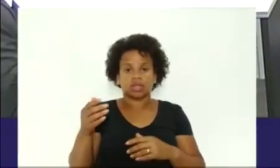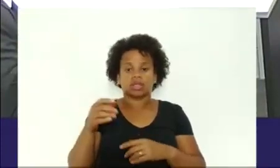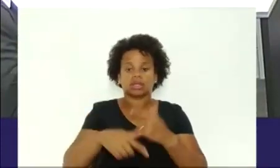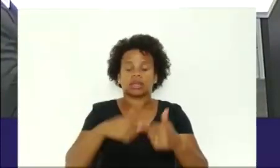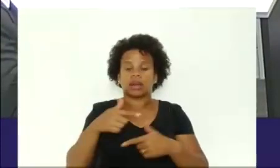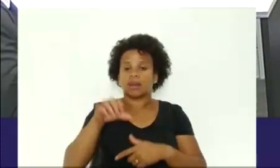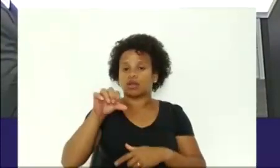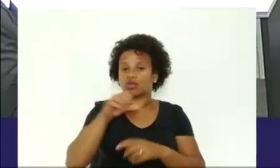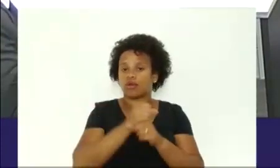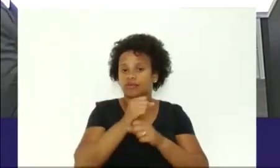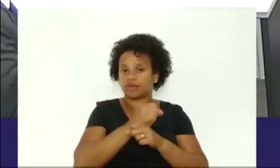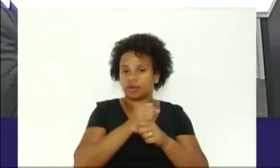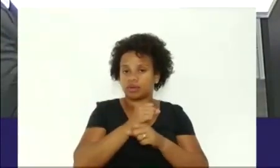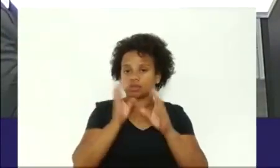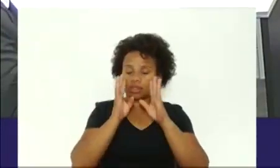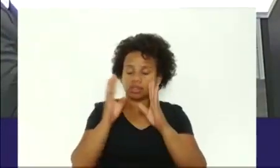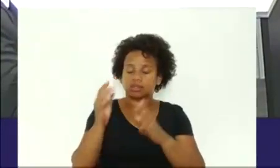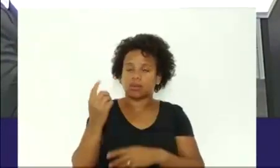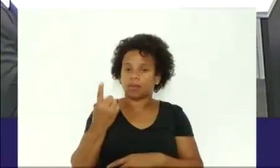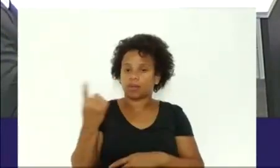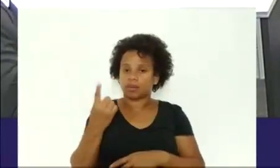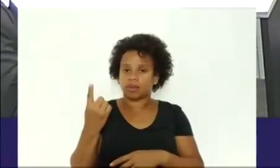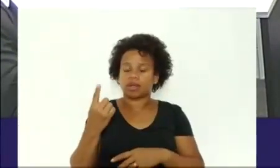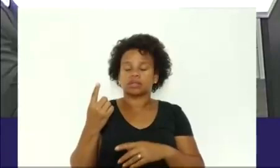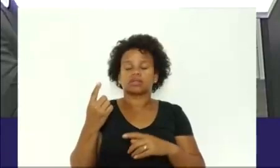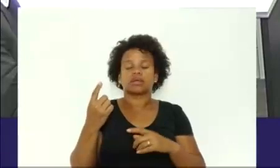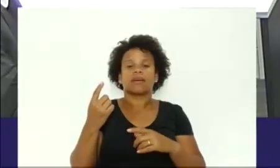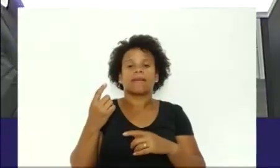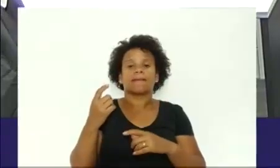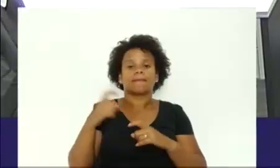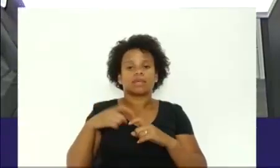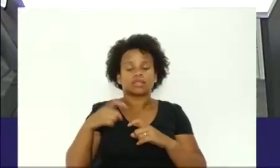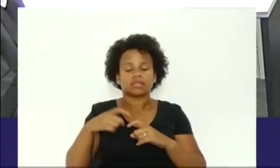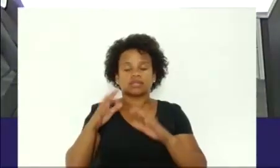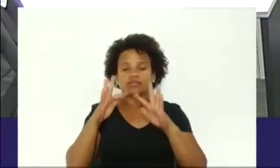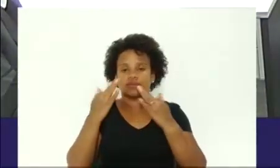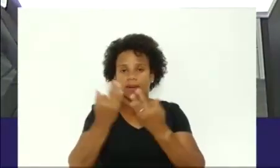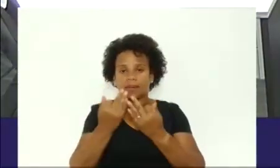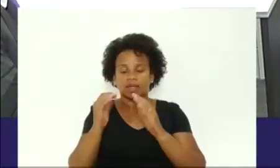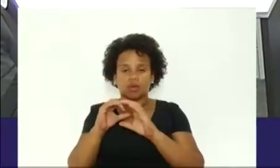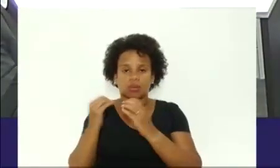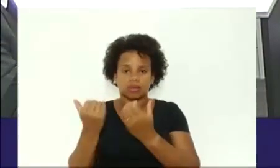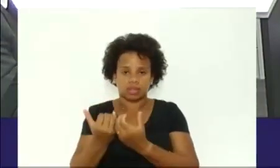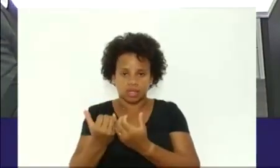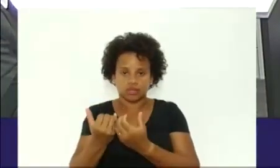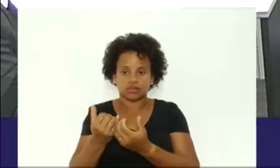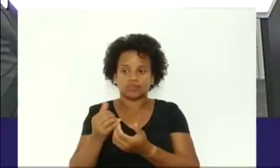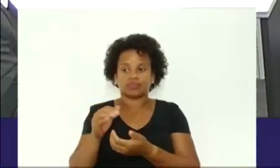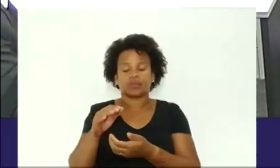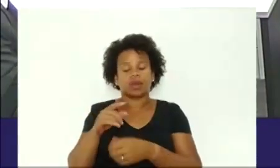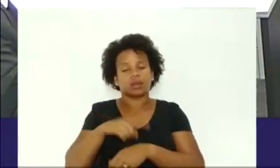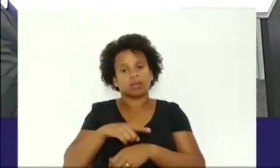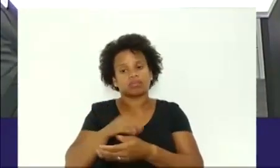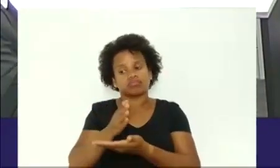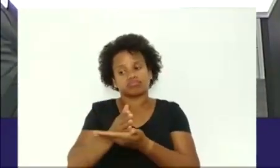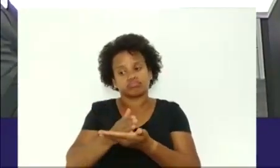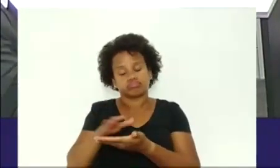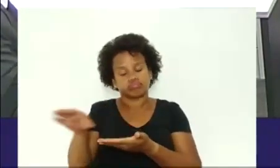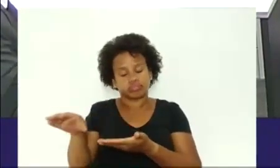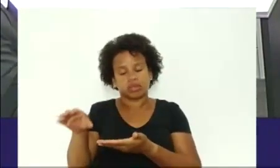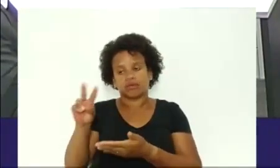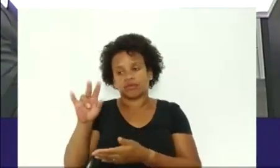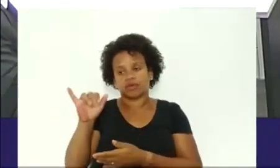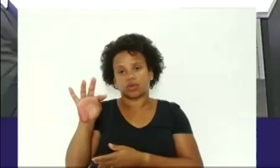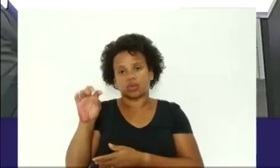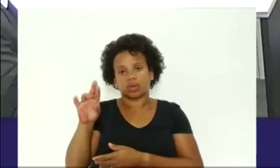em Botucatu, na área de Medicina de Família e Comunidade. Parte na Unidade de Saúde em Vitoriana e há 6 anos na Unidade